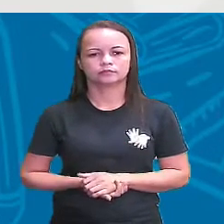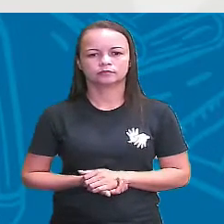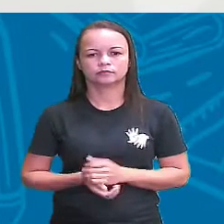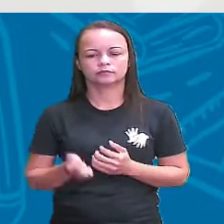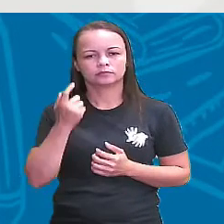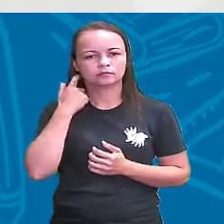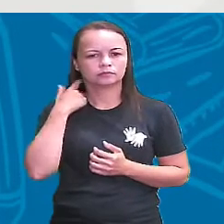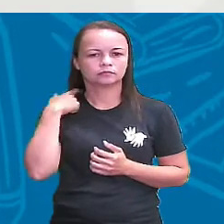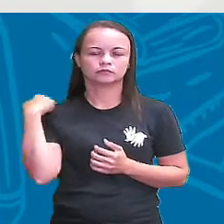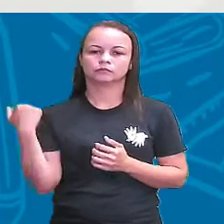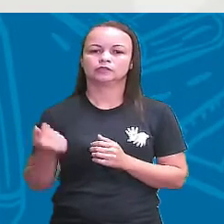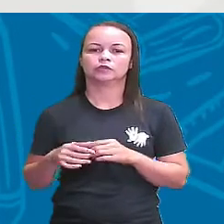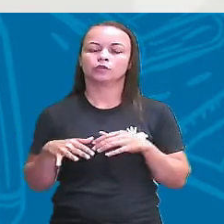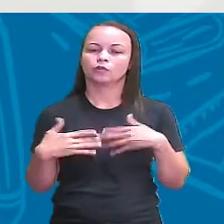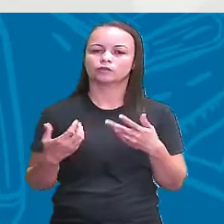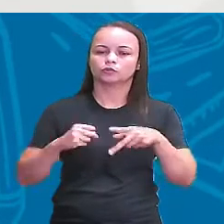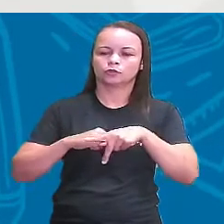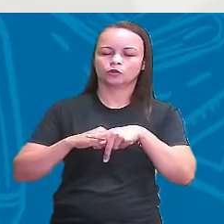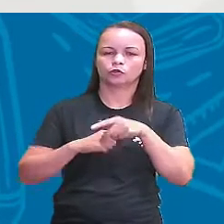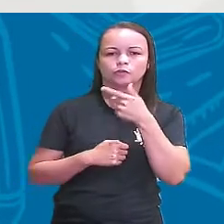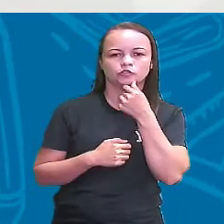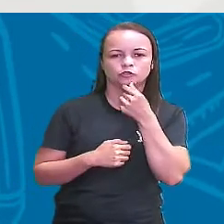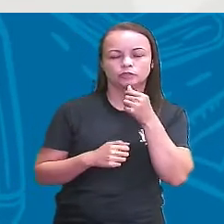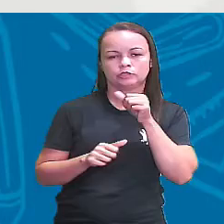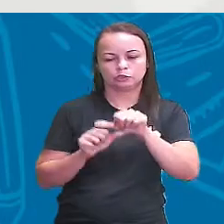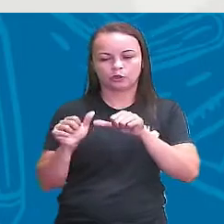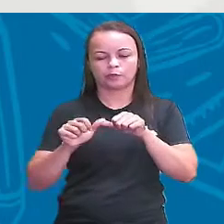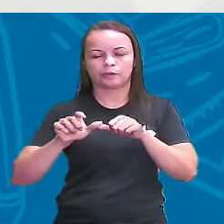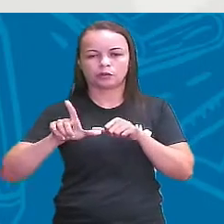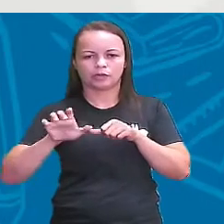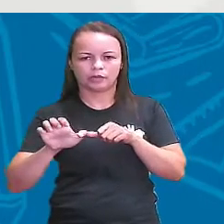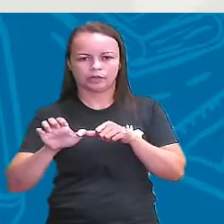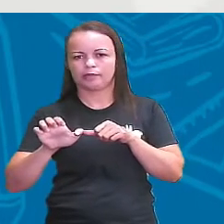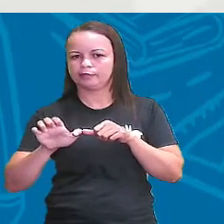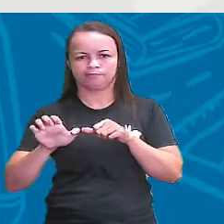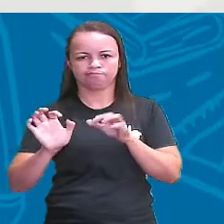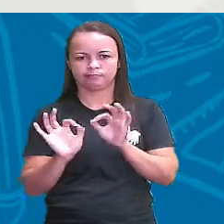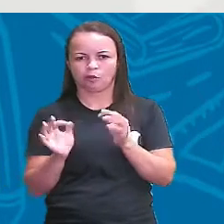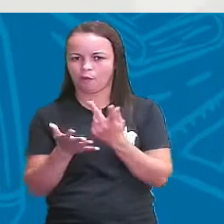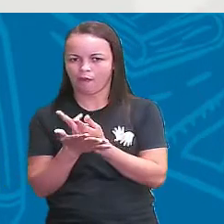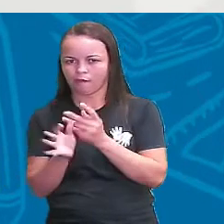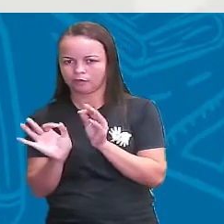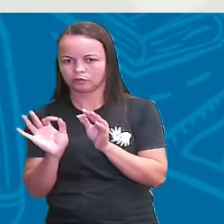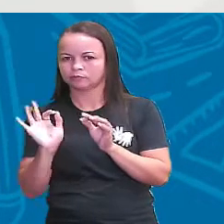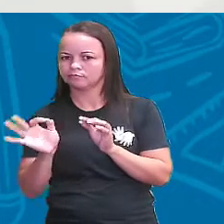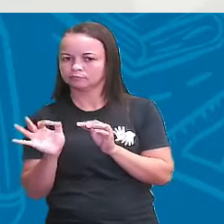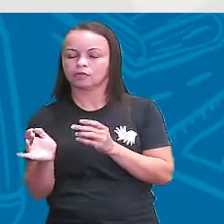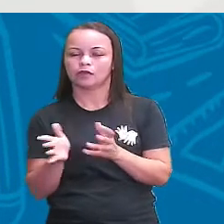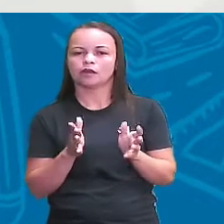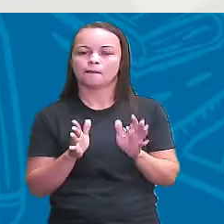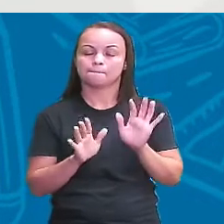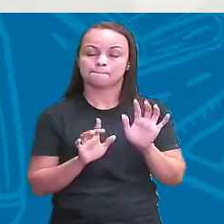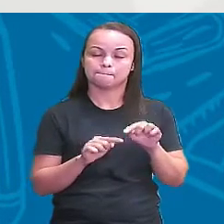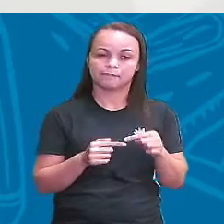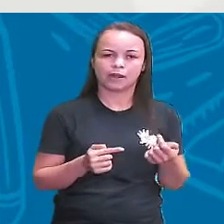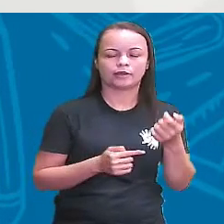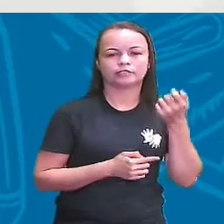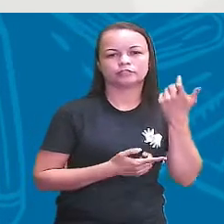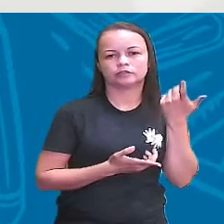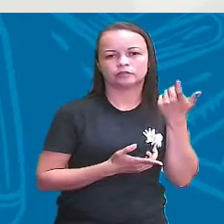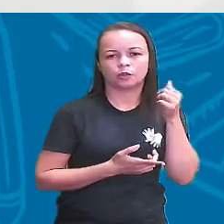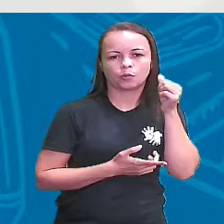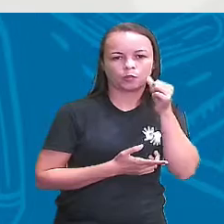é o pronome masculino, se você troca pelo le, não está errado. Mas se é o pronome feminino e você troca